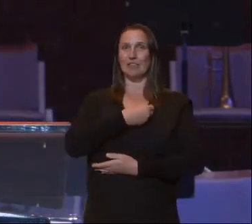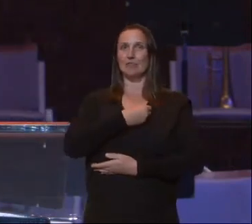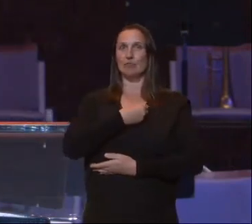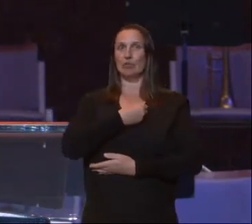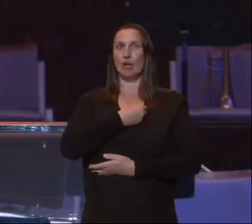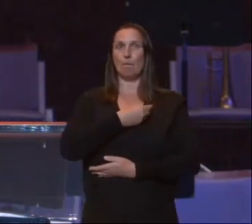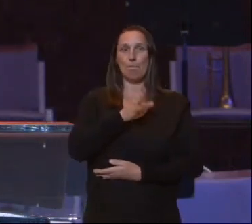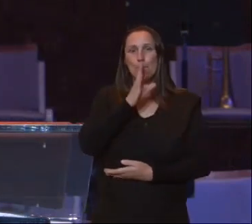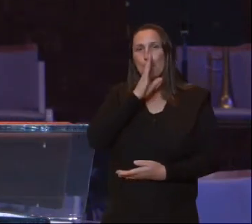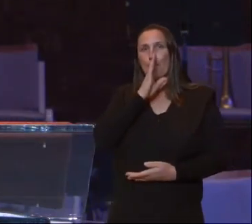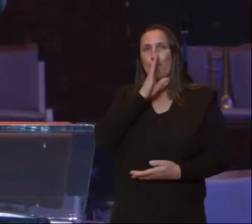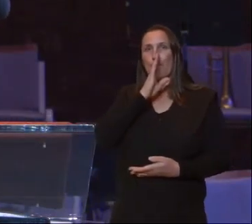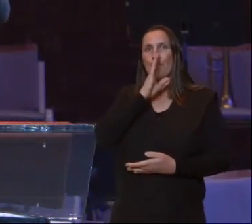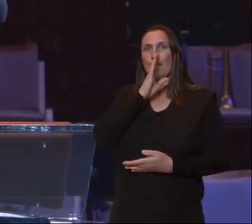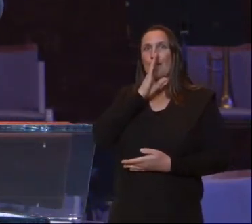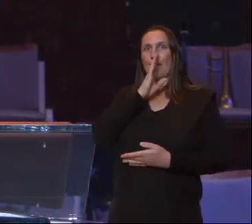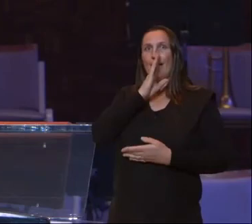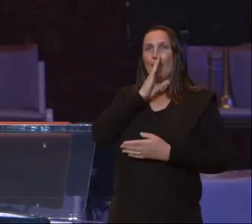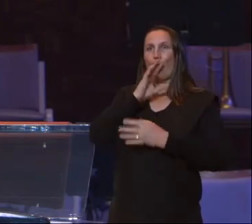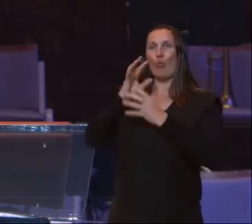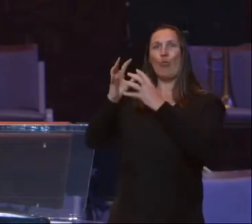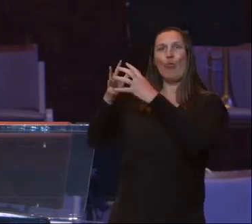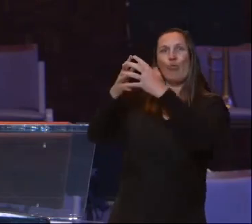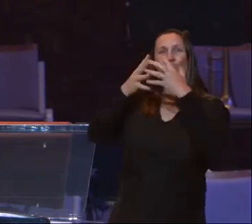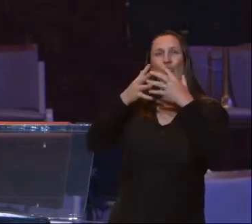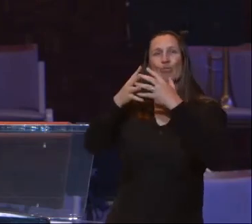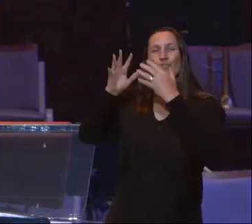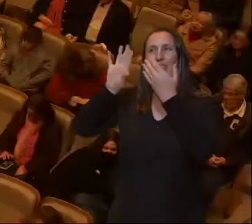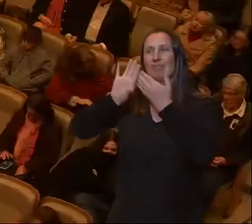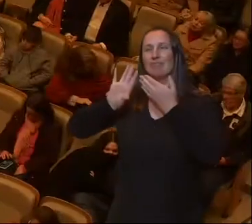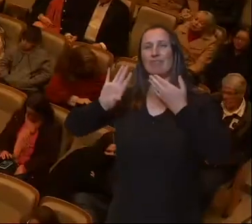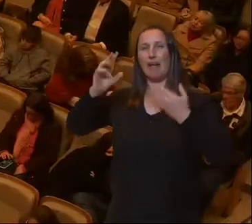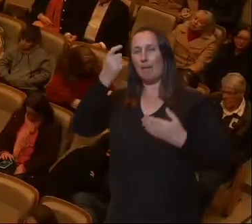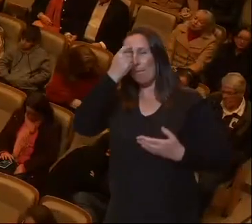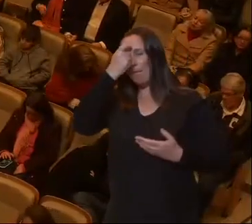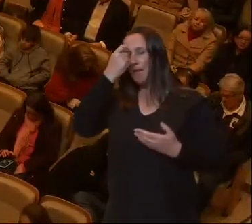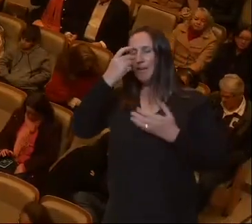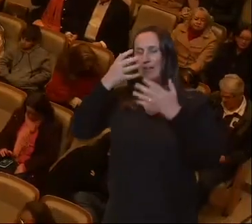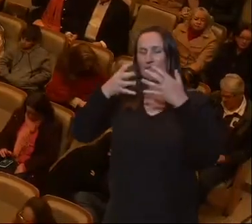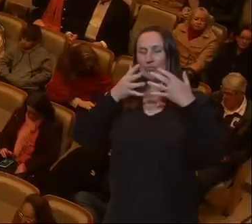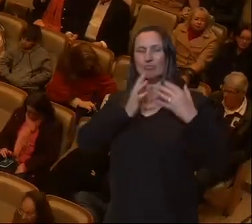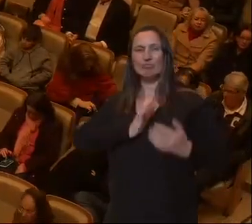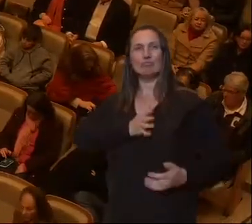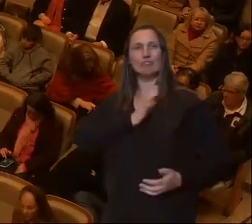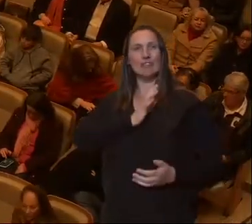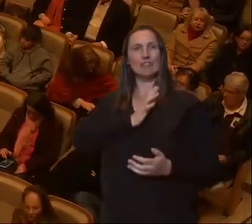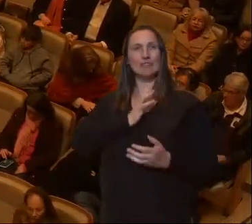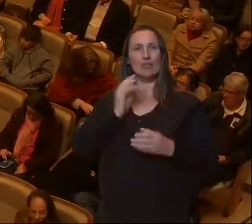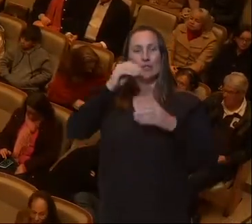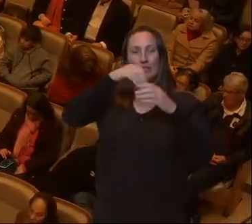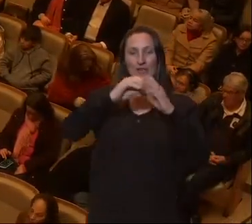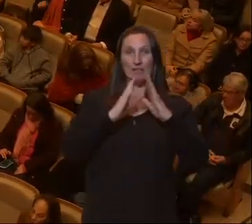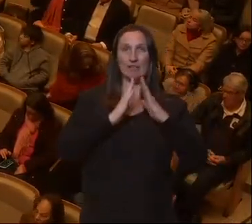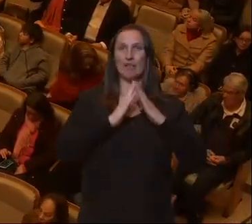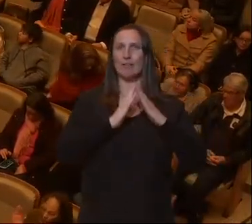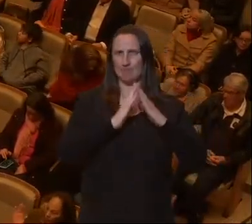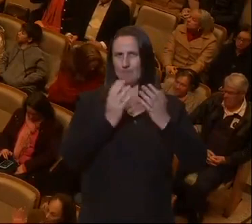alvoroço longe, o som da confusão longe da mente, do coração, dentro de casa? Você quer